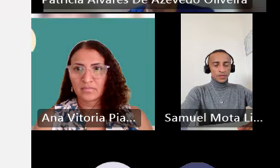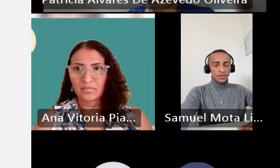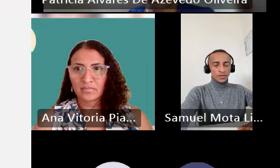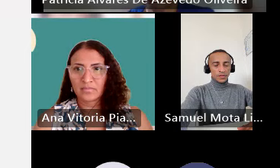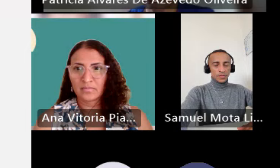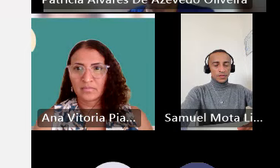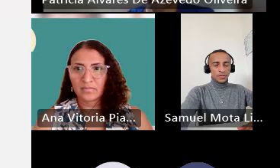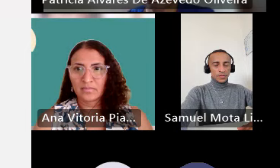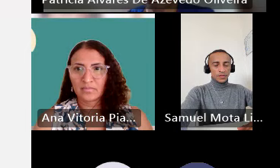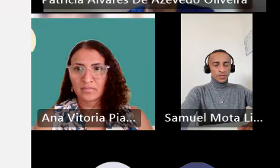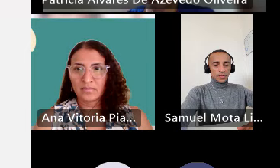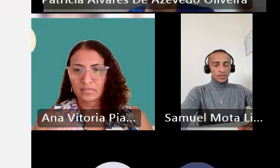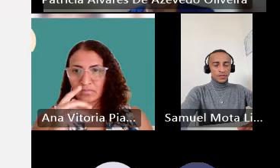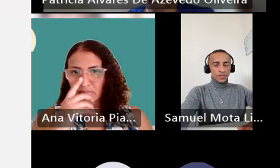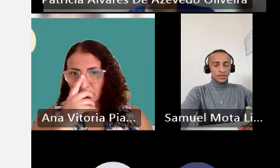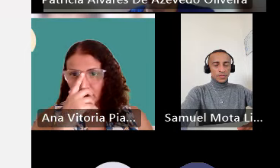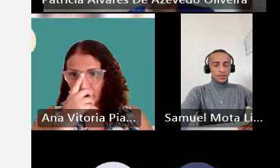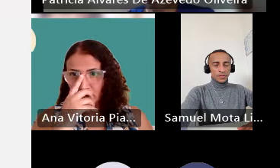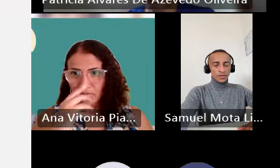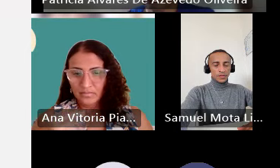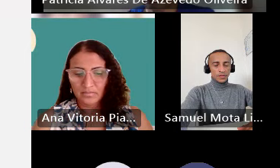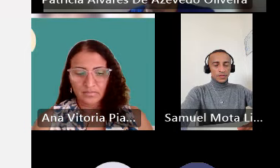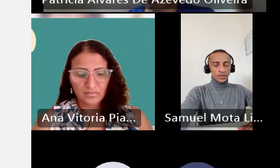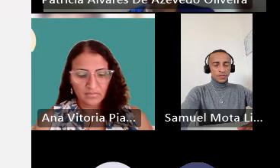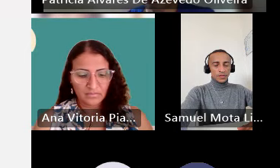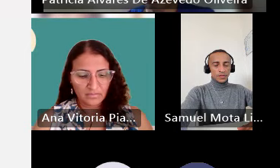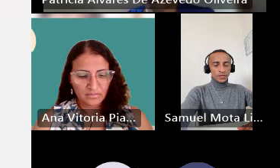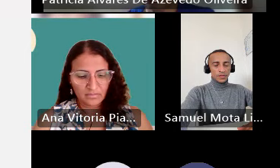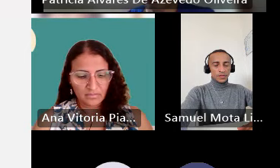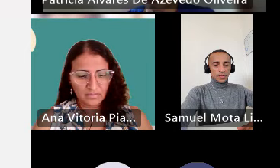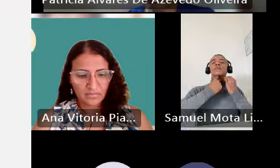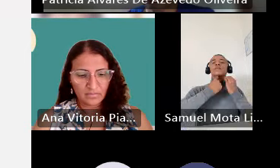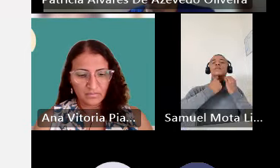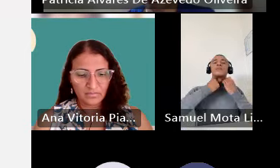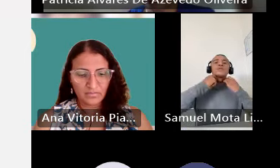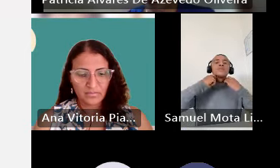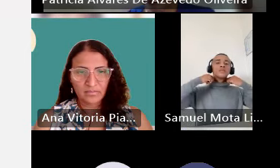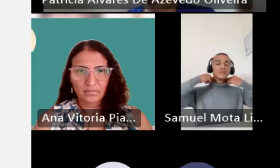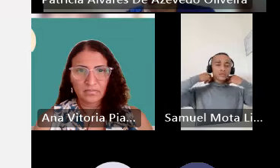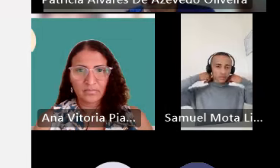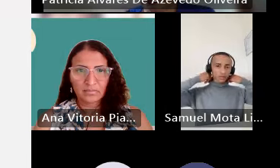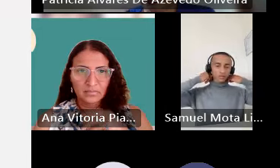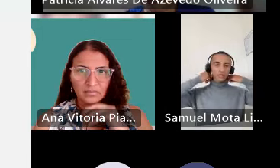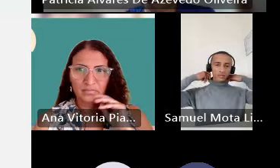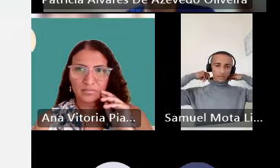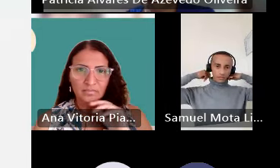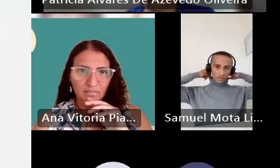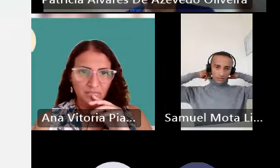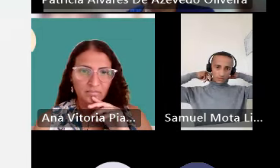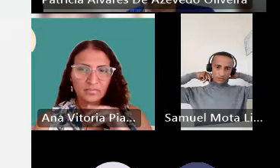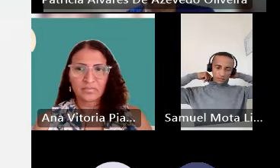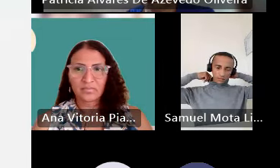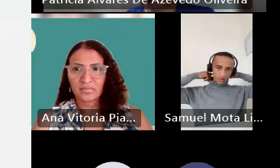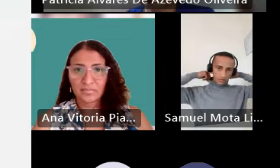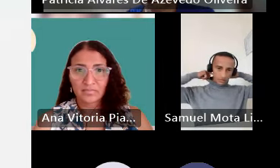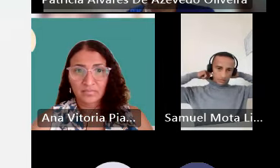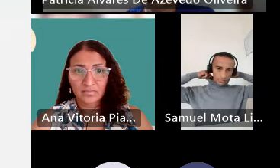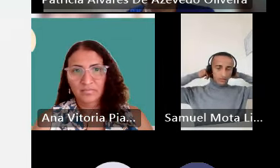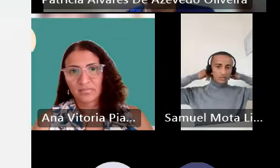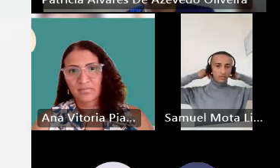em ações que nós Tom e também os riscos de erros graves né E aí isso garante que as decisões sejam